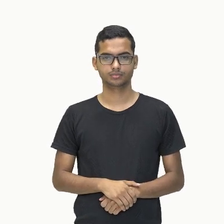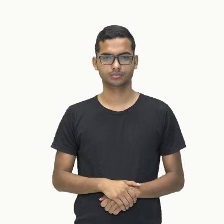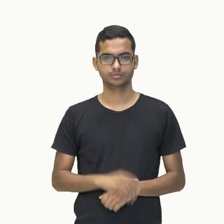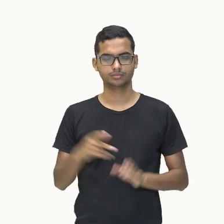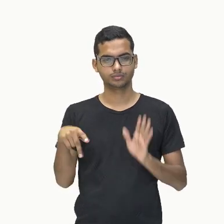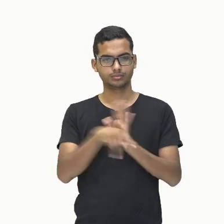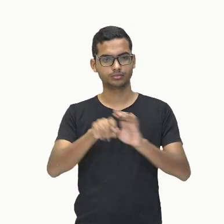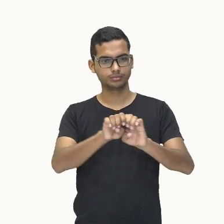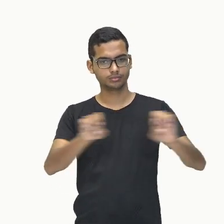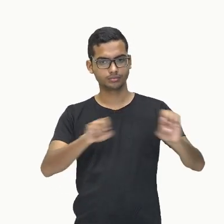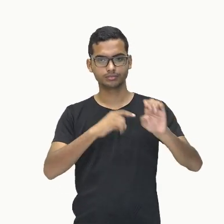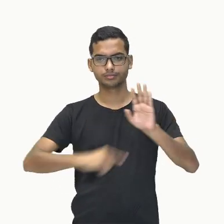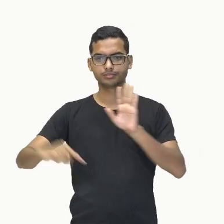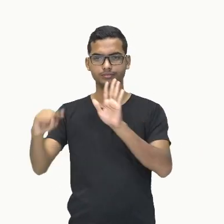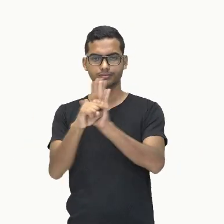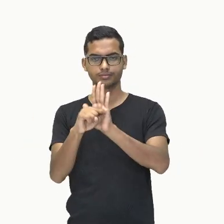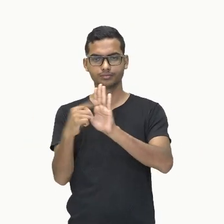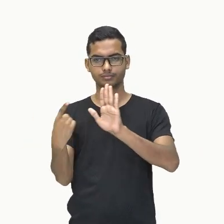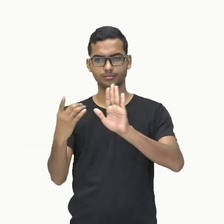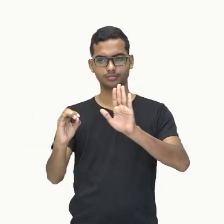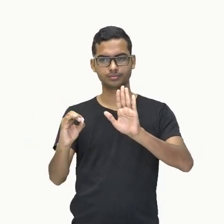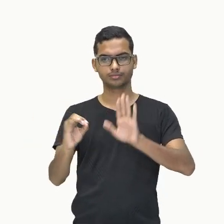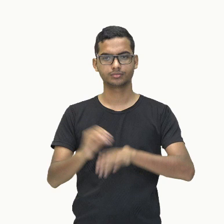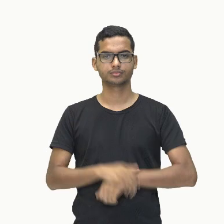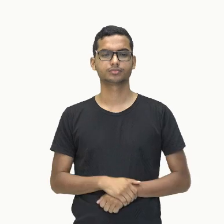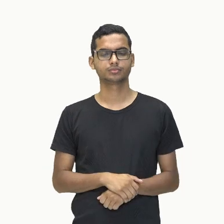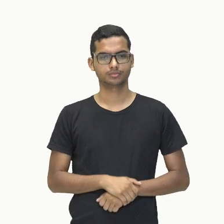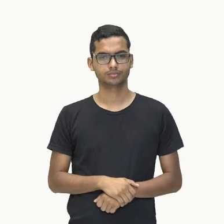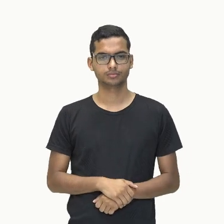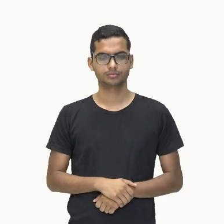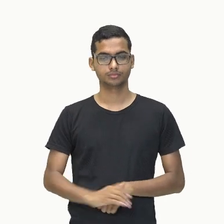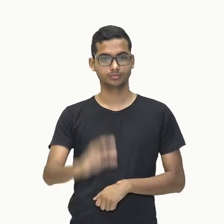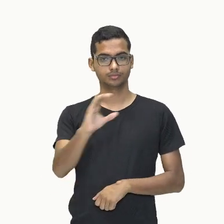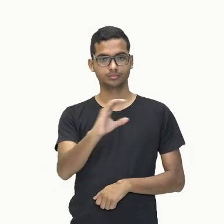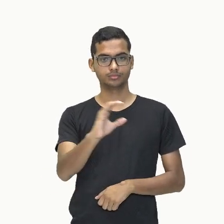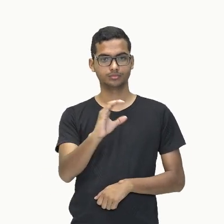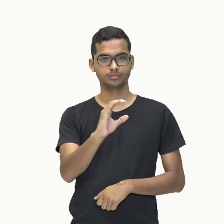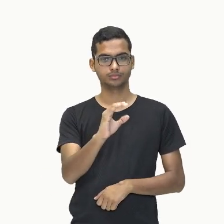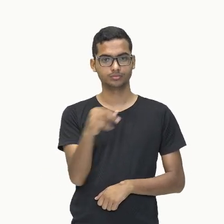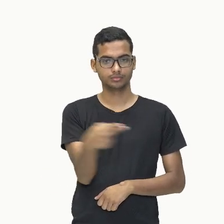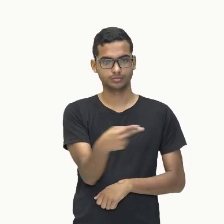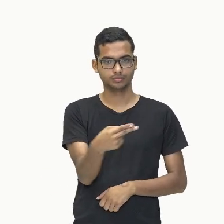o menos 10. Então, C vale